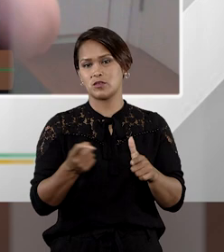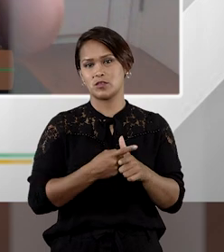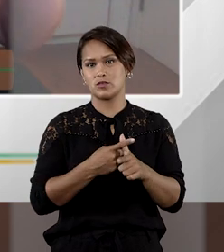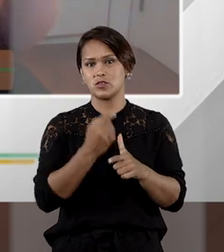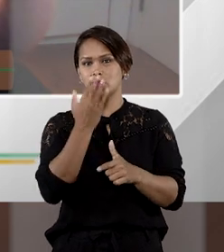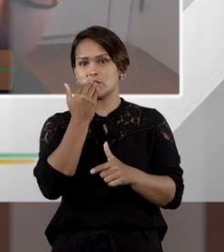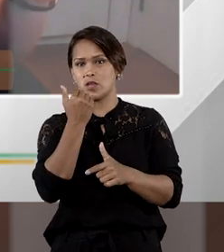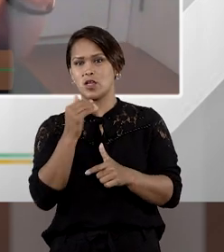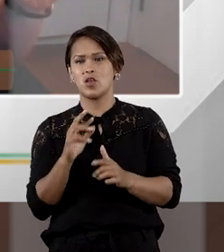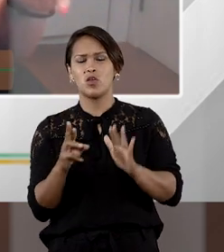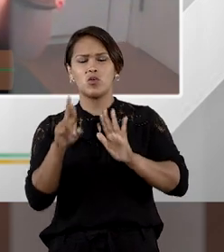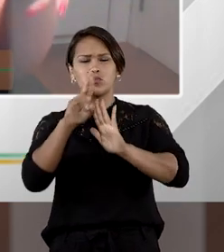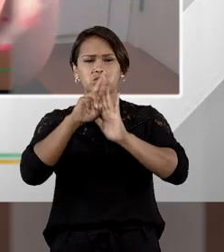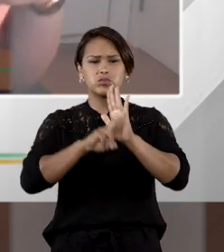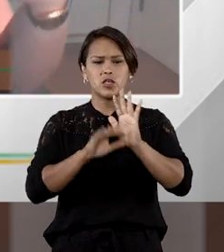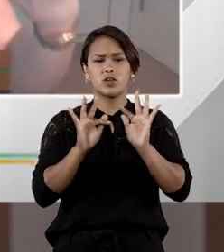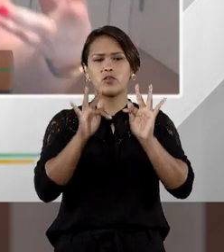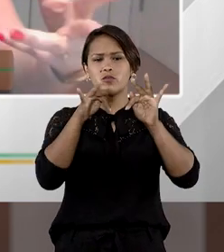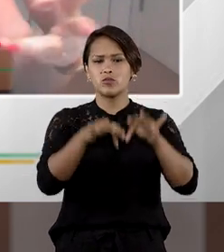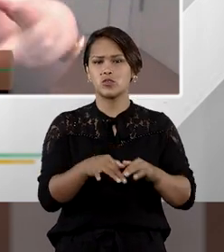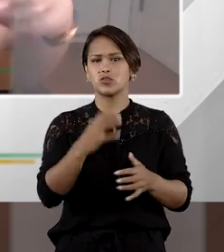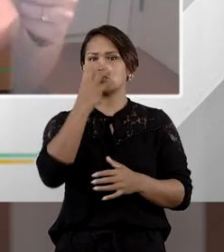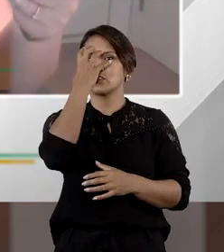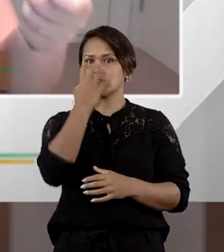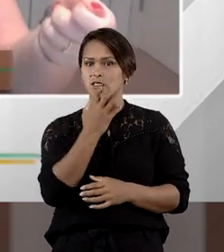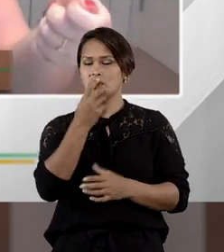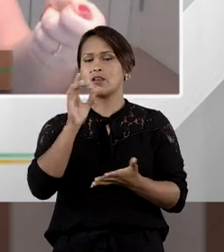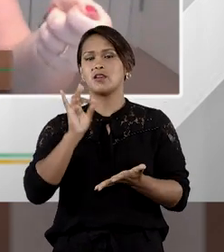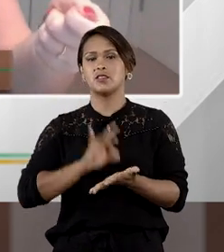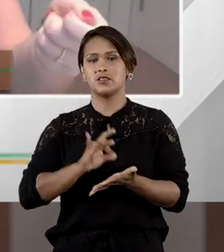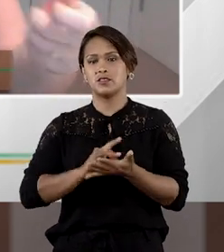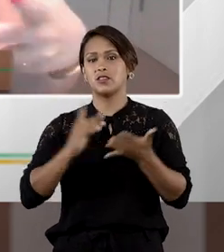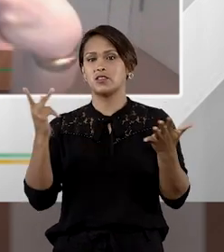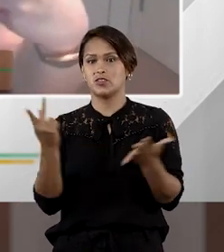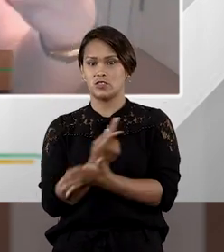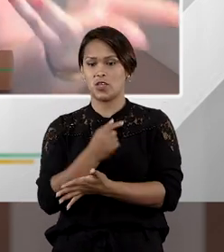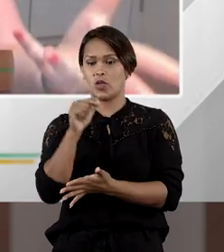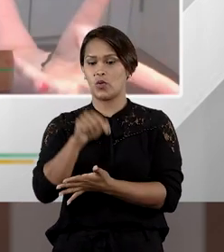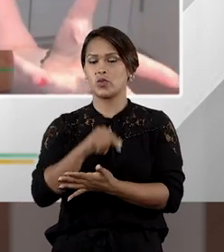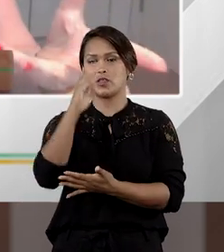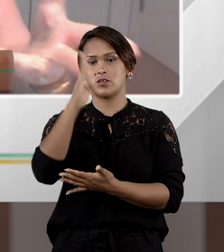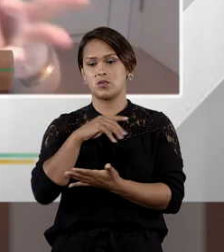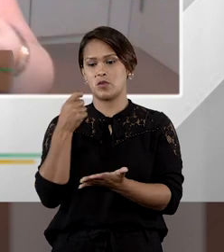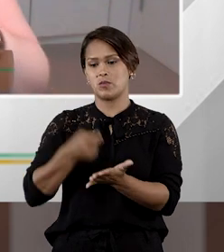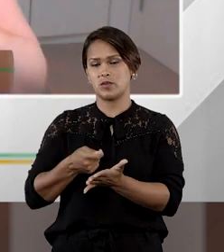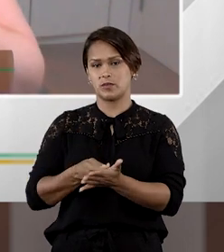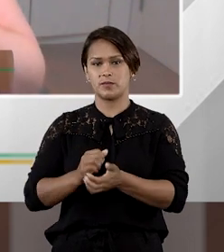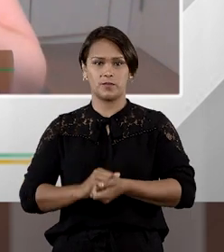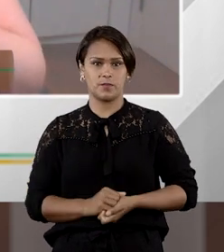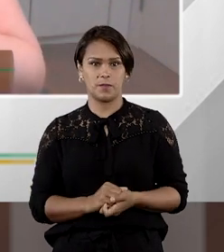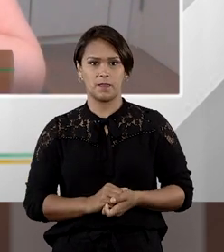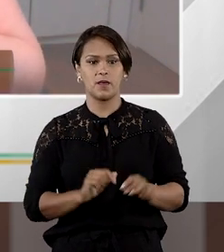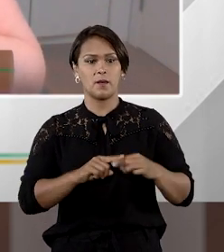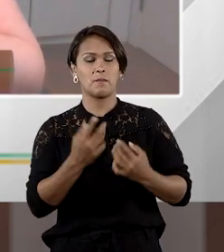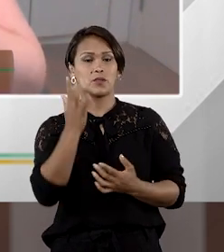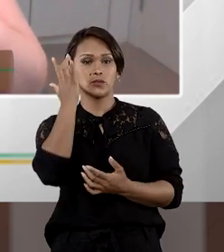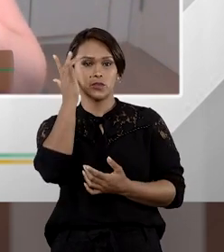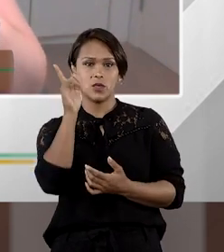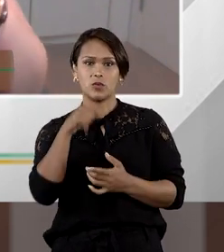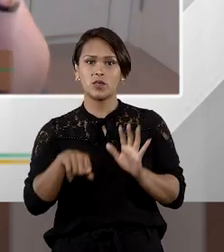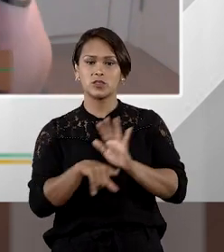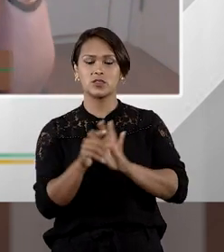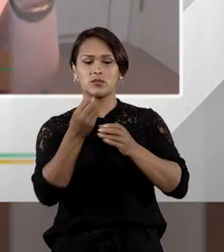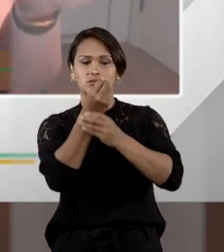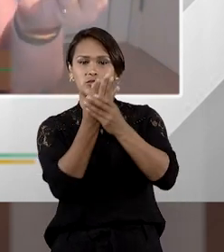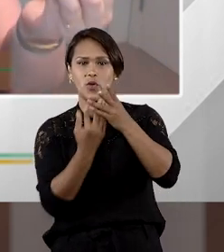um dos últimos redutos de seriedade que realmente precisa fazer, né, o pagamento aqui. Só que o que eu acho é que